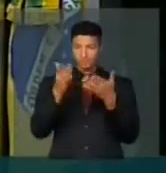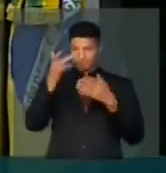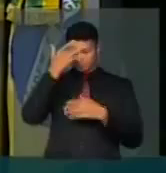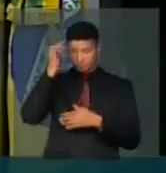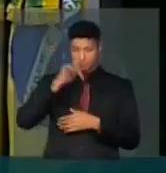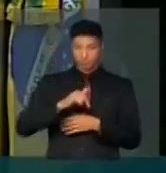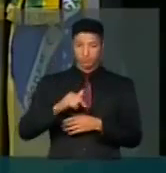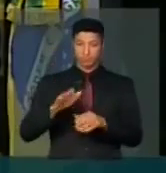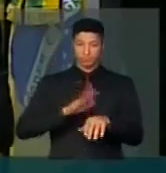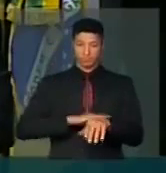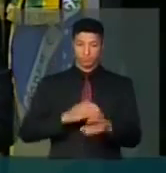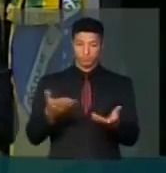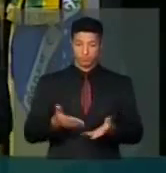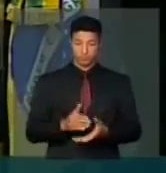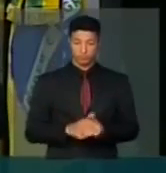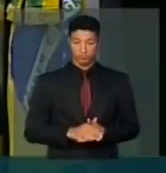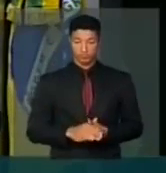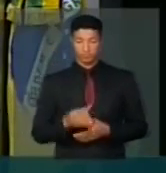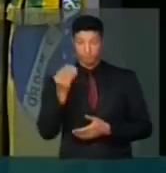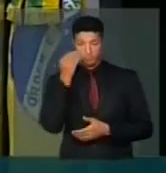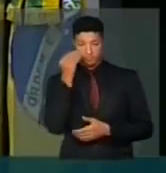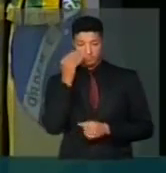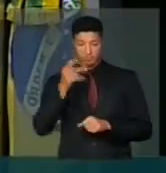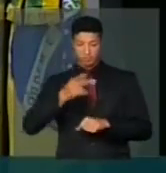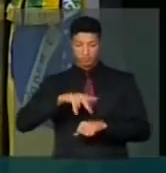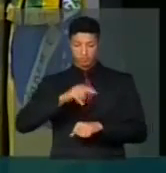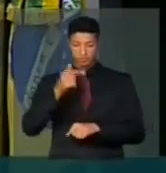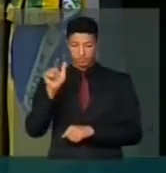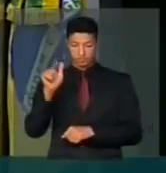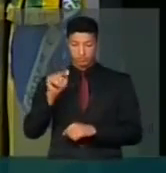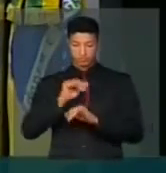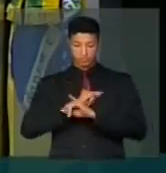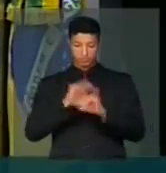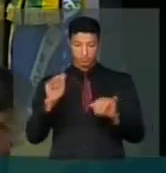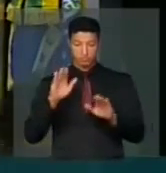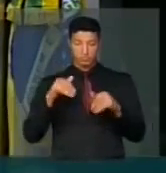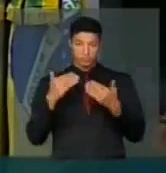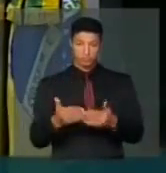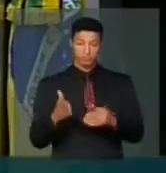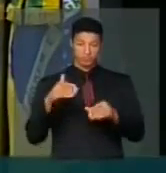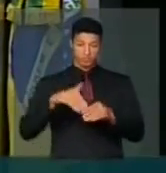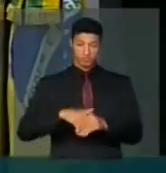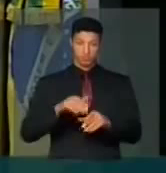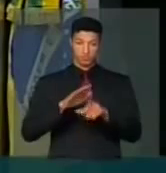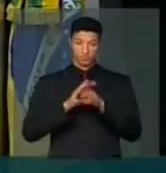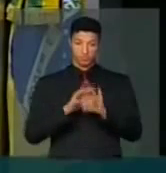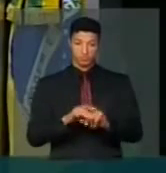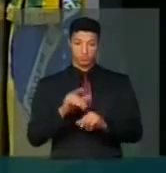aqueles, nesse instante, a experiência internacional diz que quando se vota a